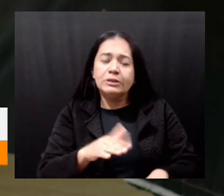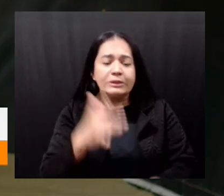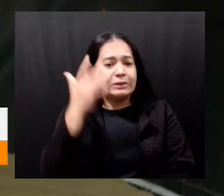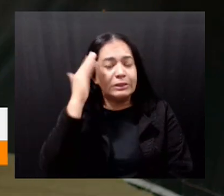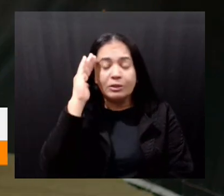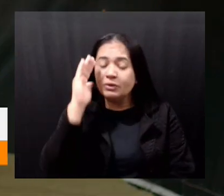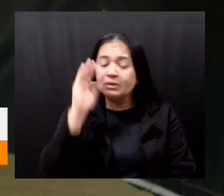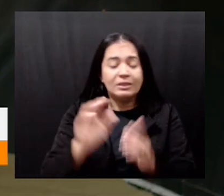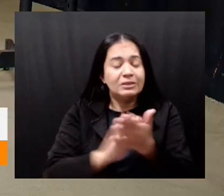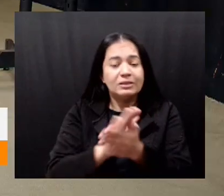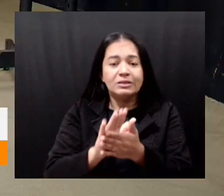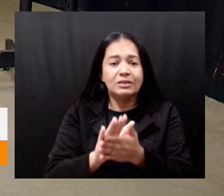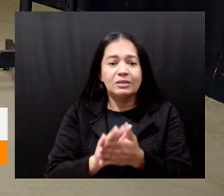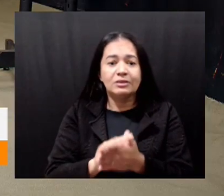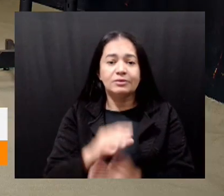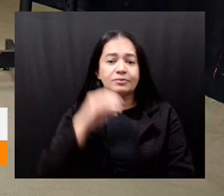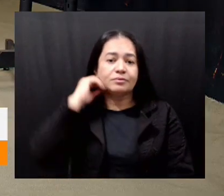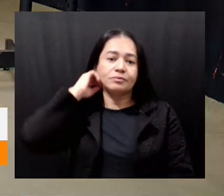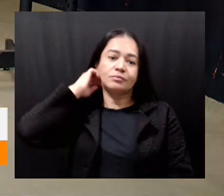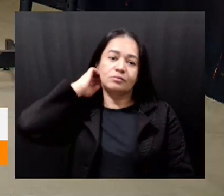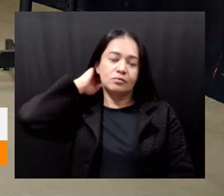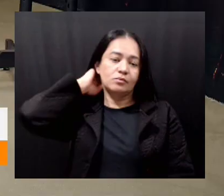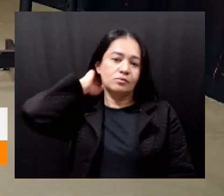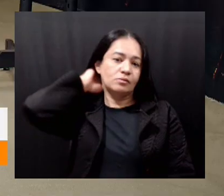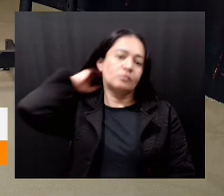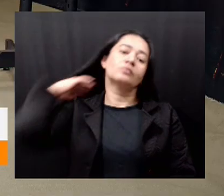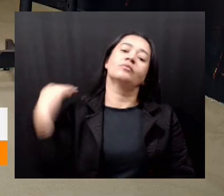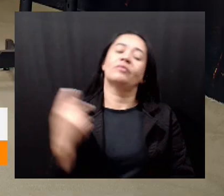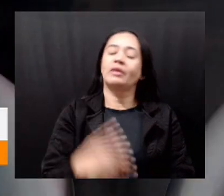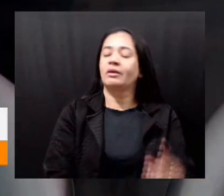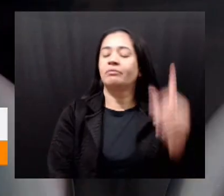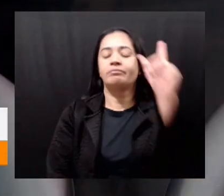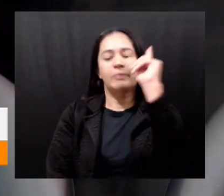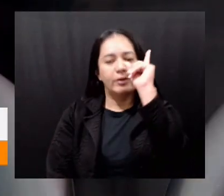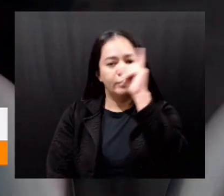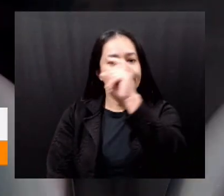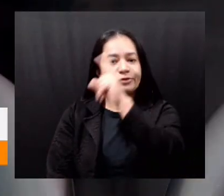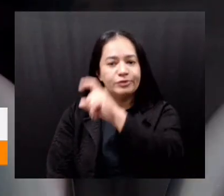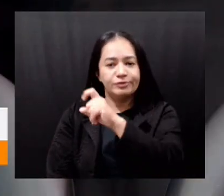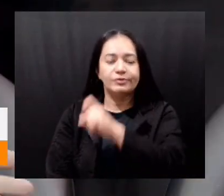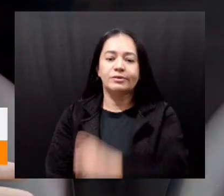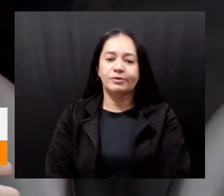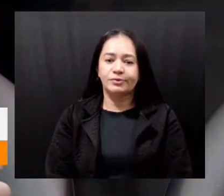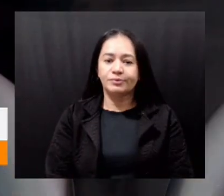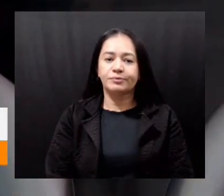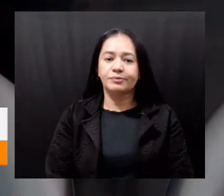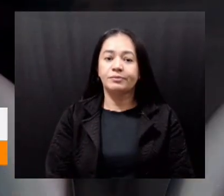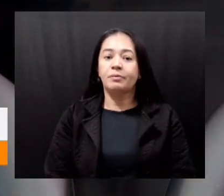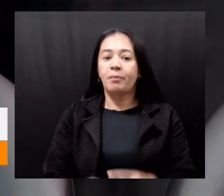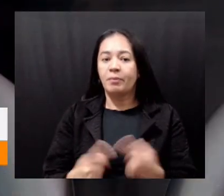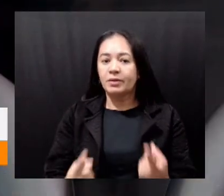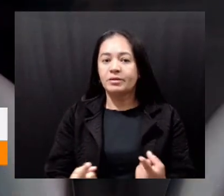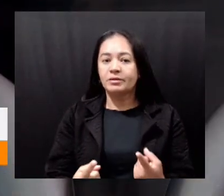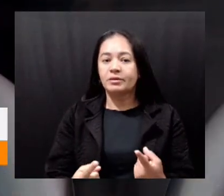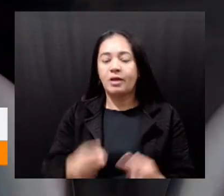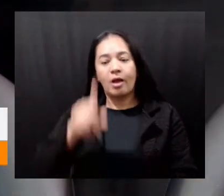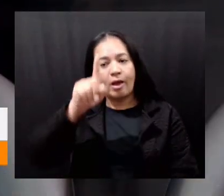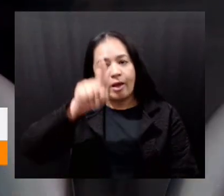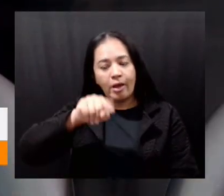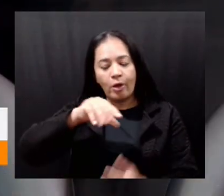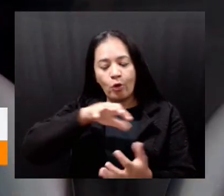outro lado do mundo? É muito difícil. É difícil, né? É muito difícil, mas é o mundo que nós estamos,